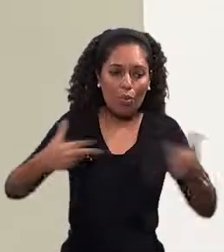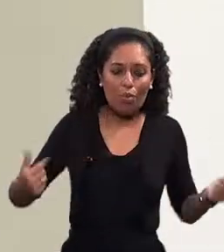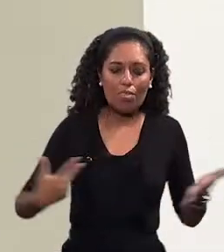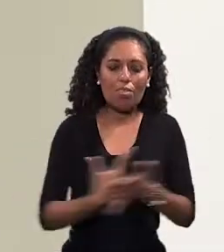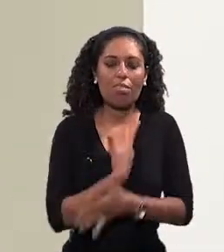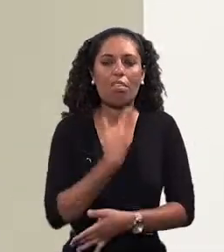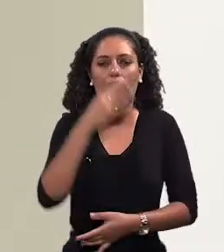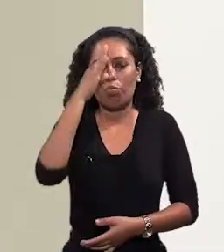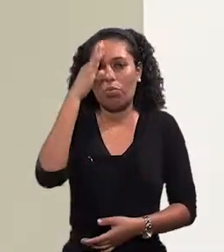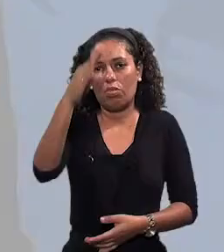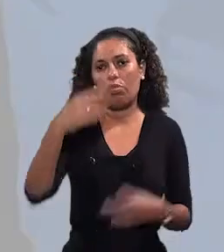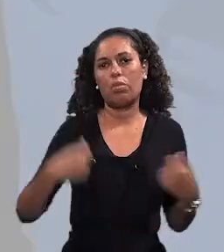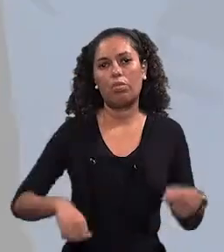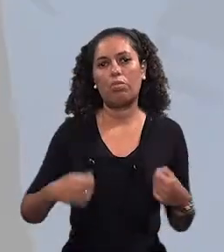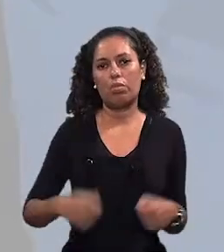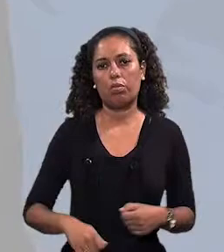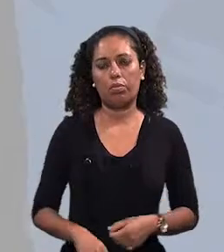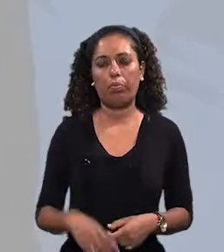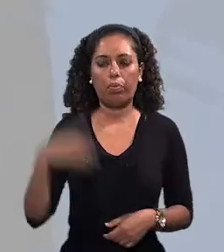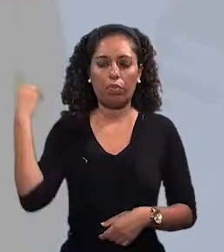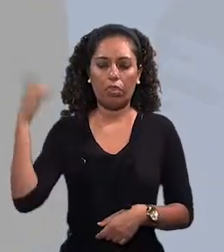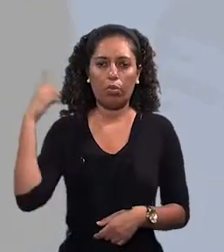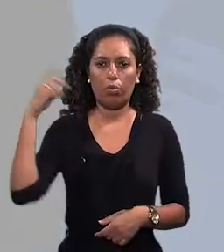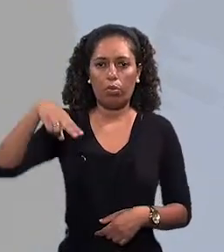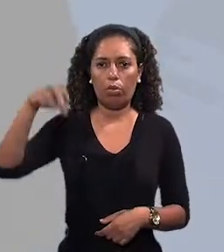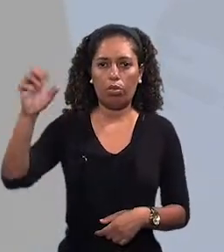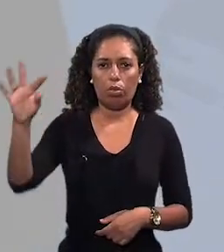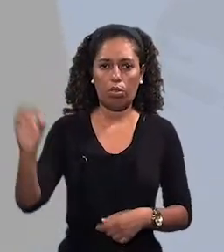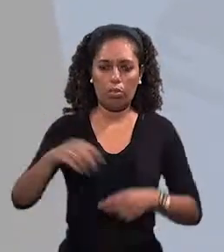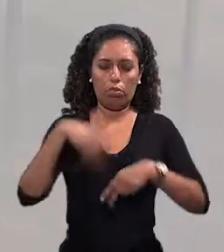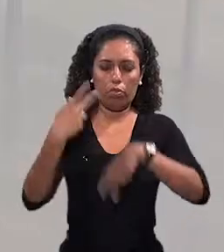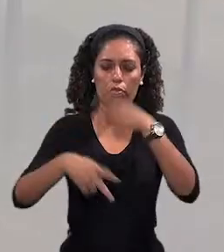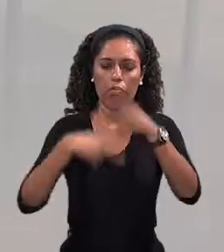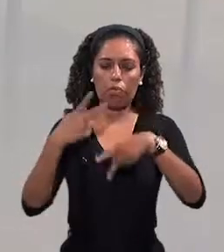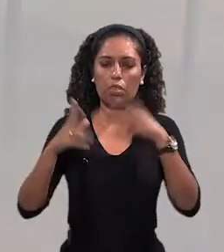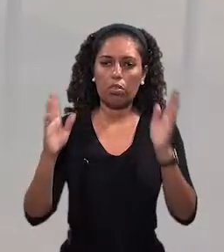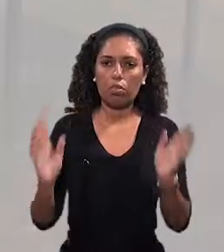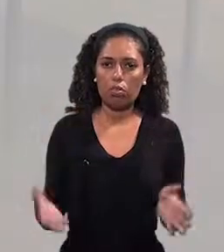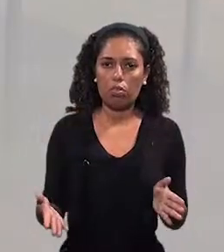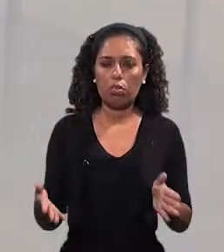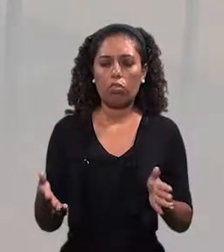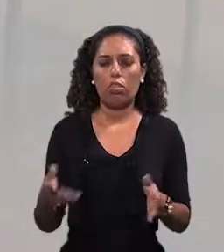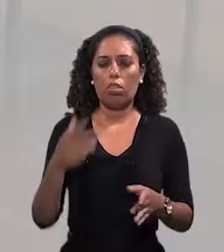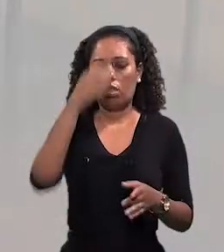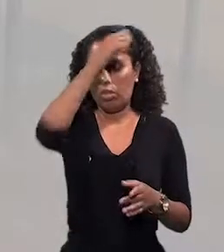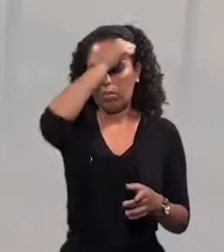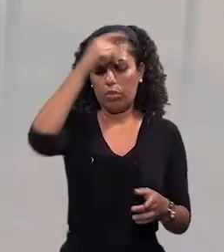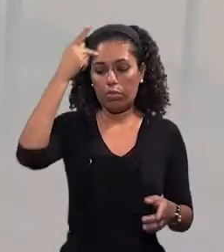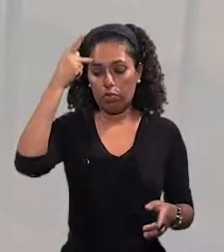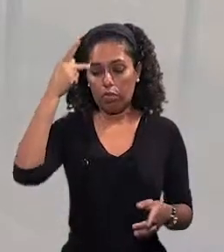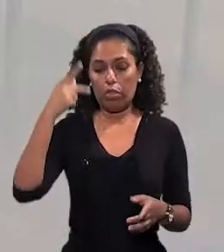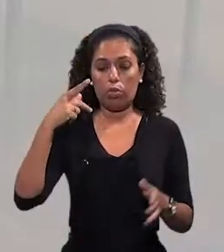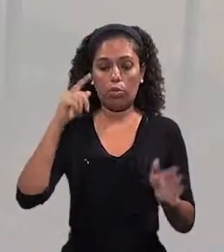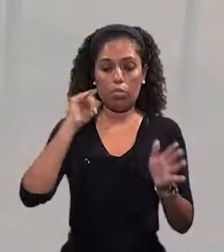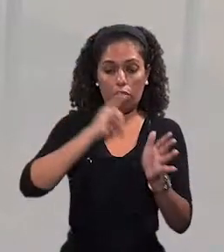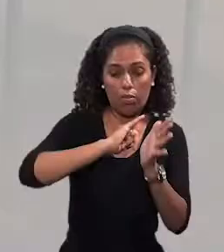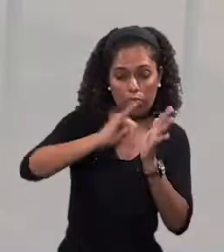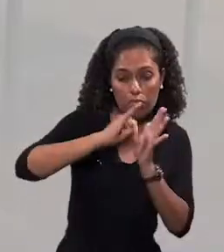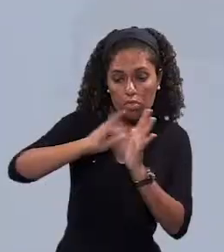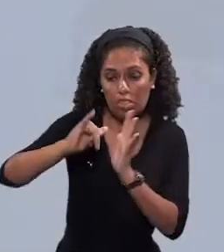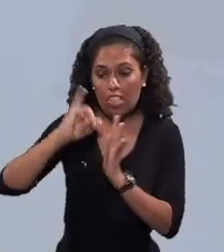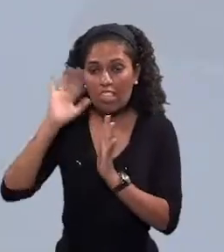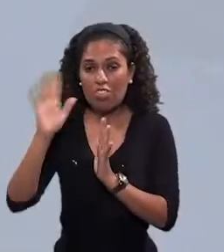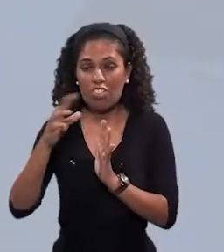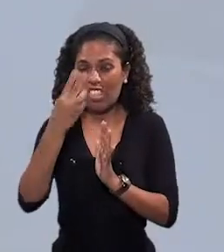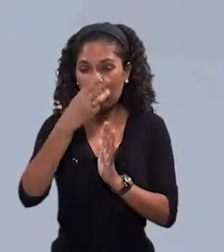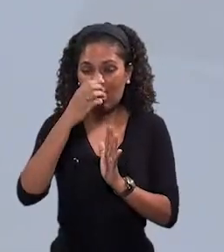prevenção que tem que ser prioridade. Com certeza. Bem, o deputado Jorge Felipe Neto já tinha até falado sobre isso. A Prefeitura do Rio notificou mais de 30